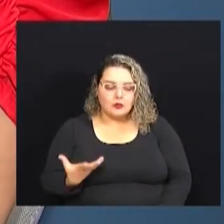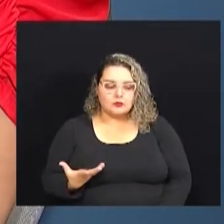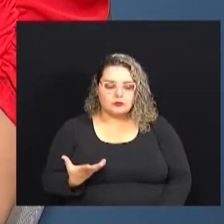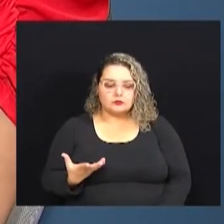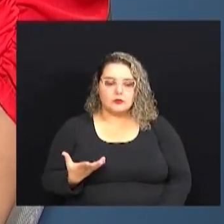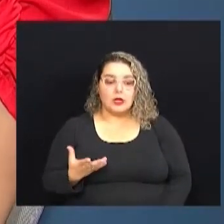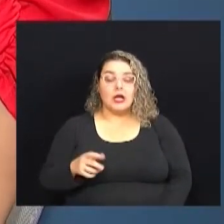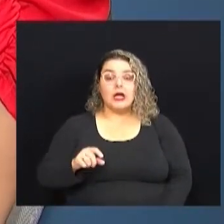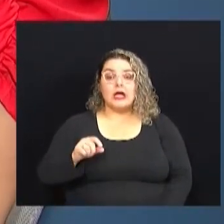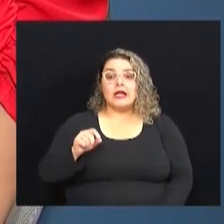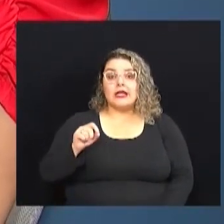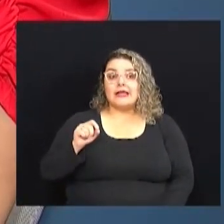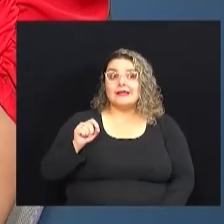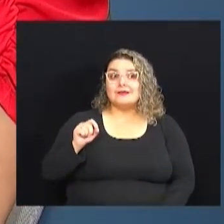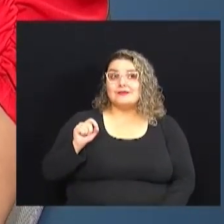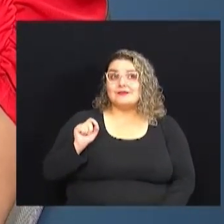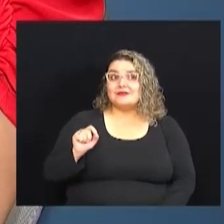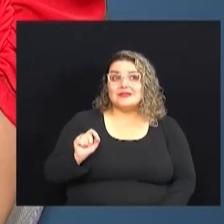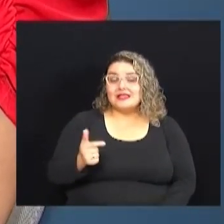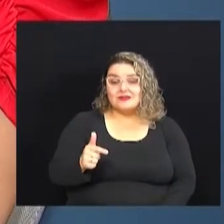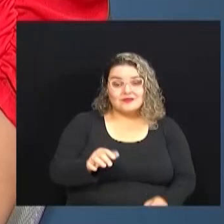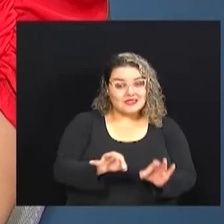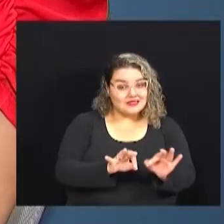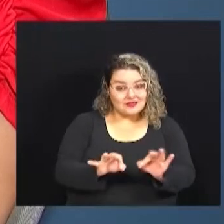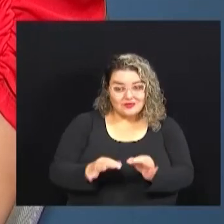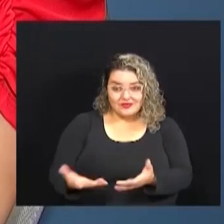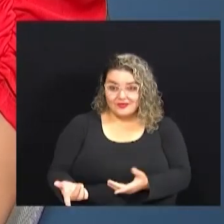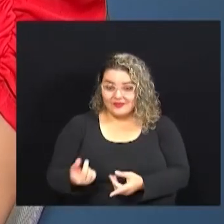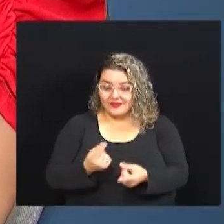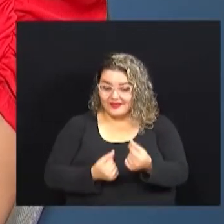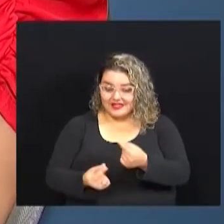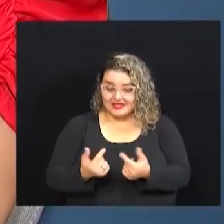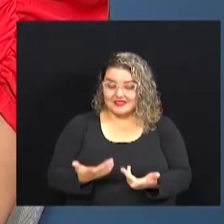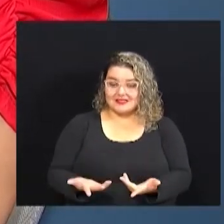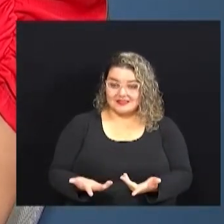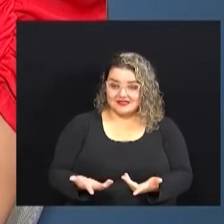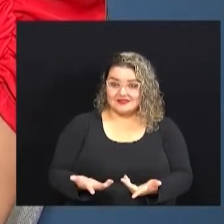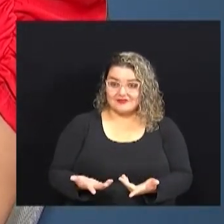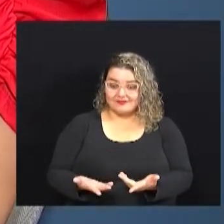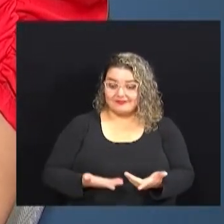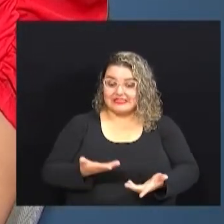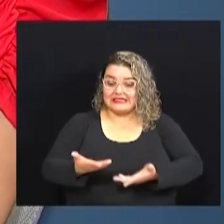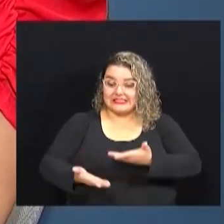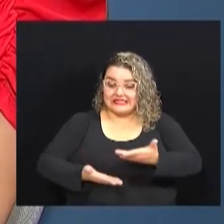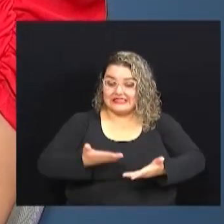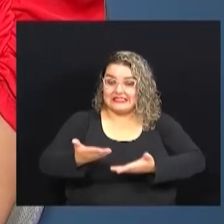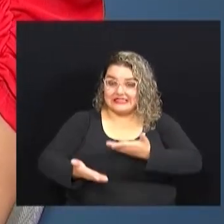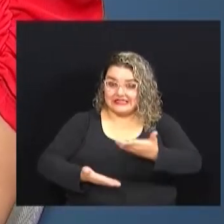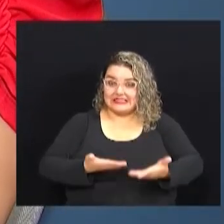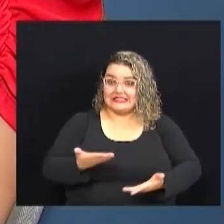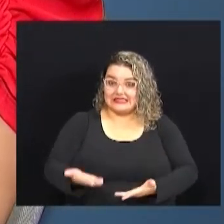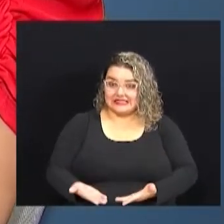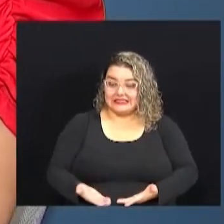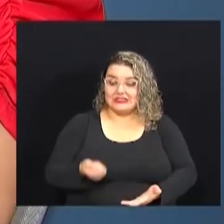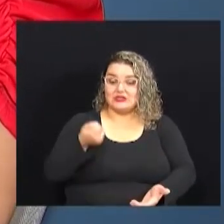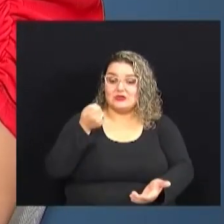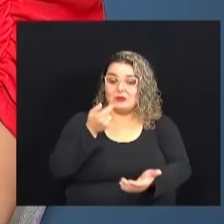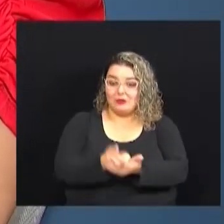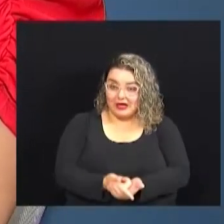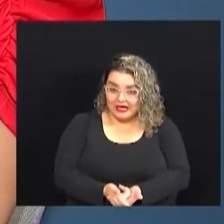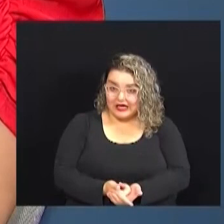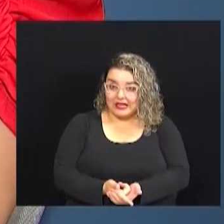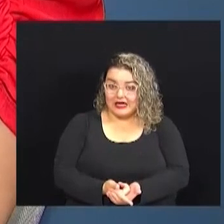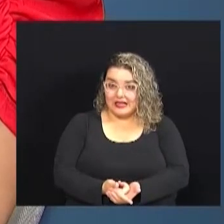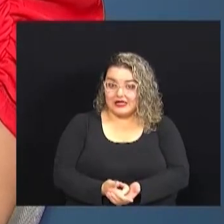quem não tem essa organização financeira e vai ali lidar com a questão de